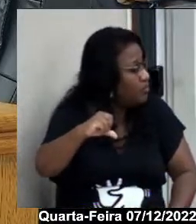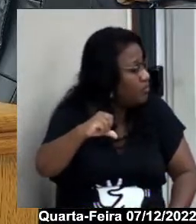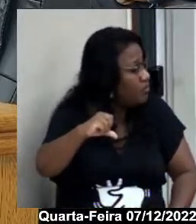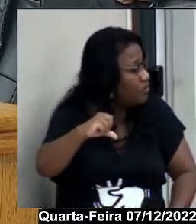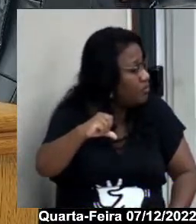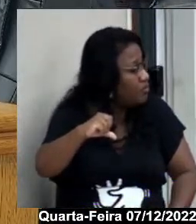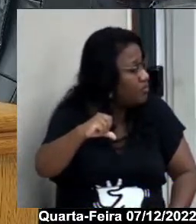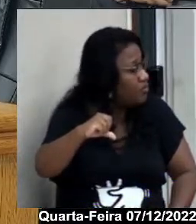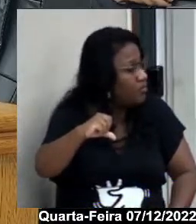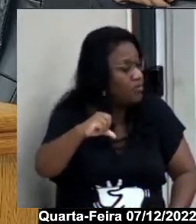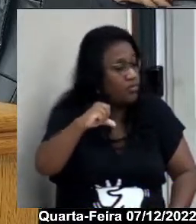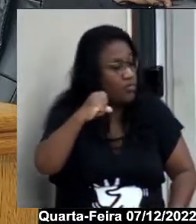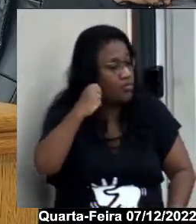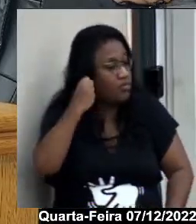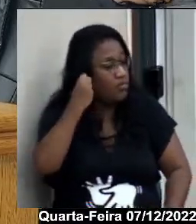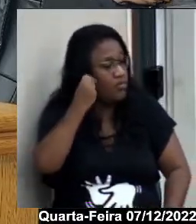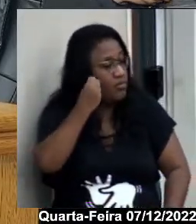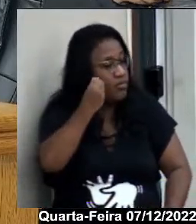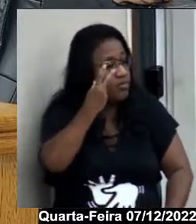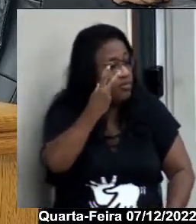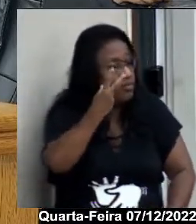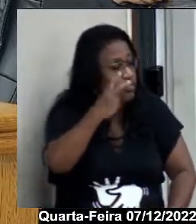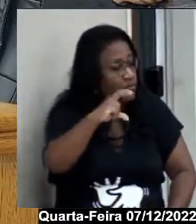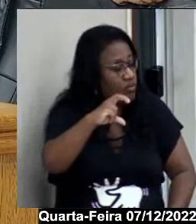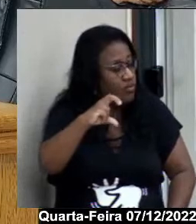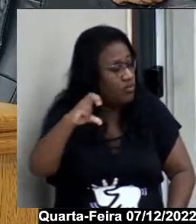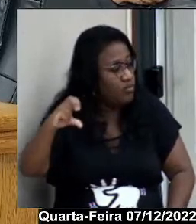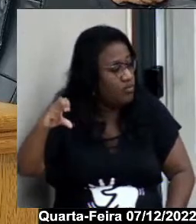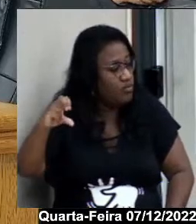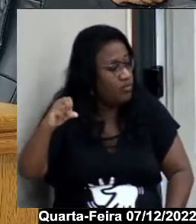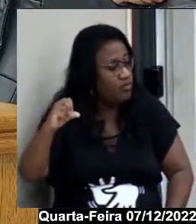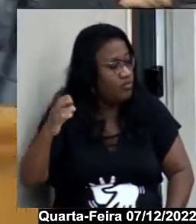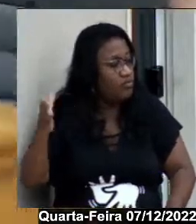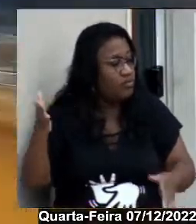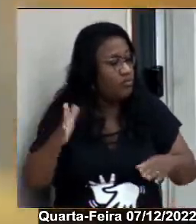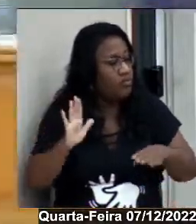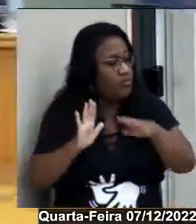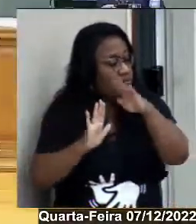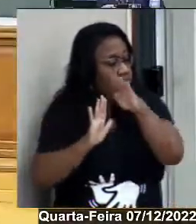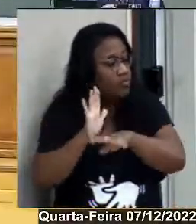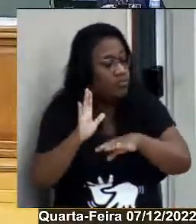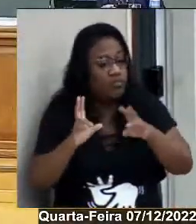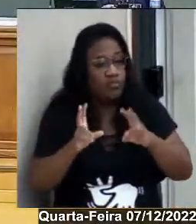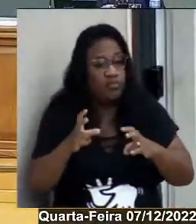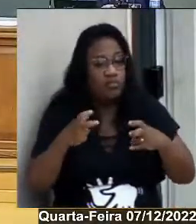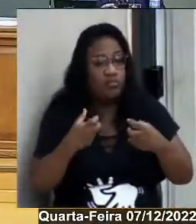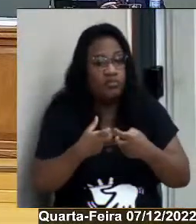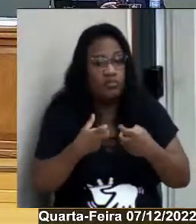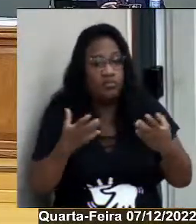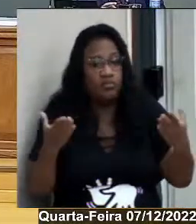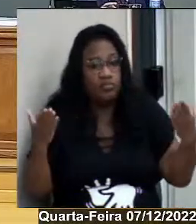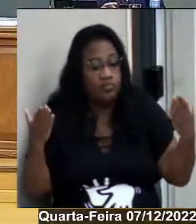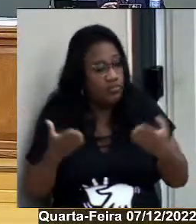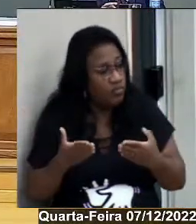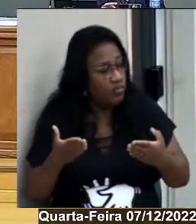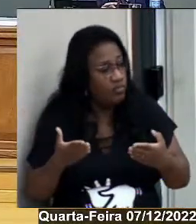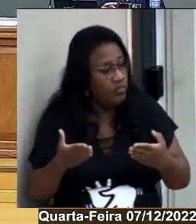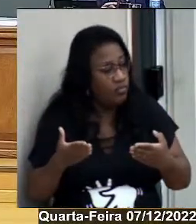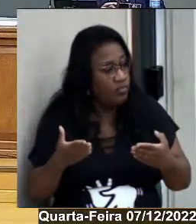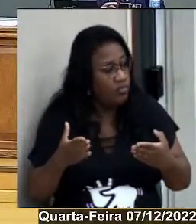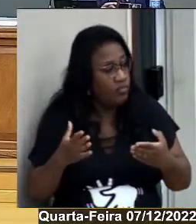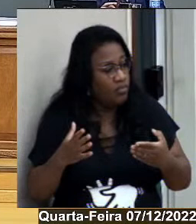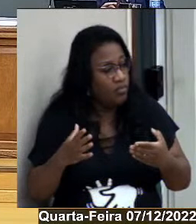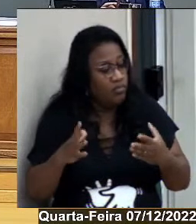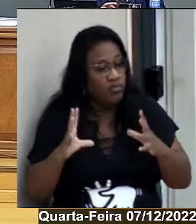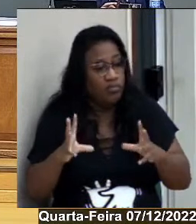pedi as cópias, depois eu gostaria de entregar para o senhor, vereador Abidan, já que o senhor não vem participar da comissão. Então, tanto